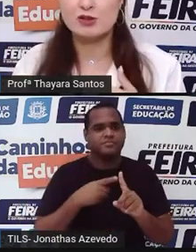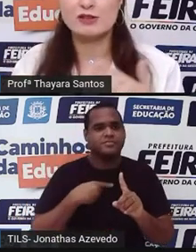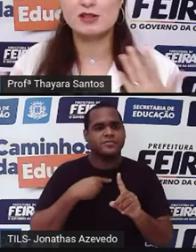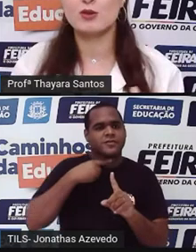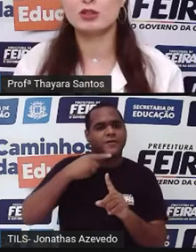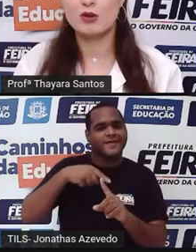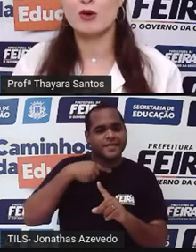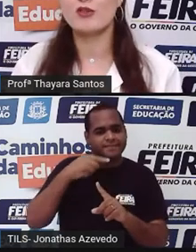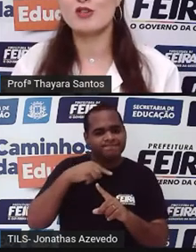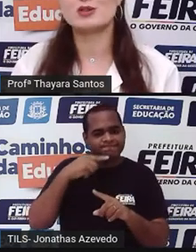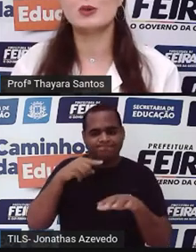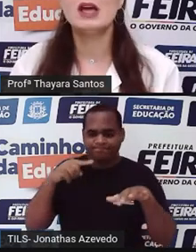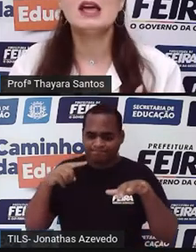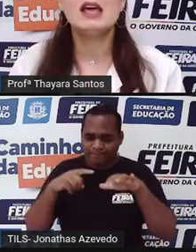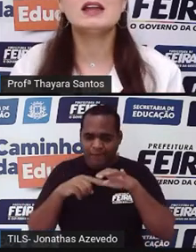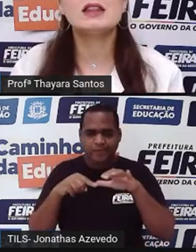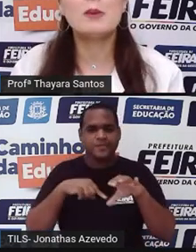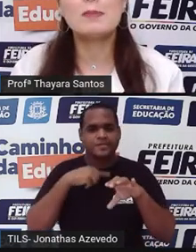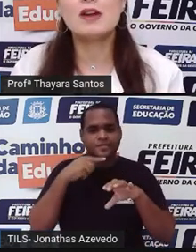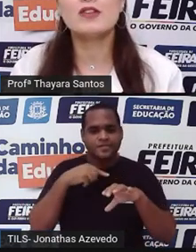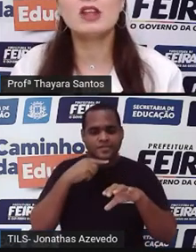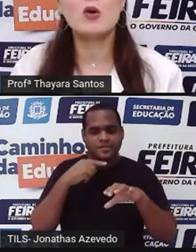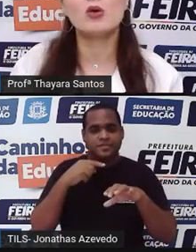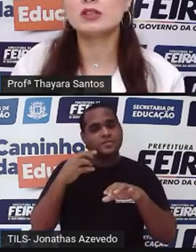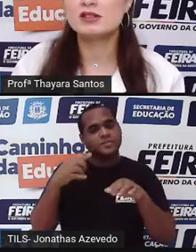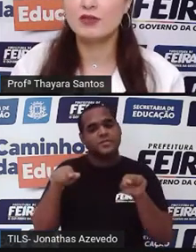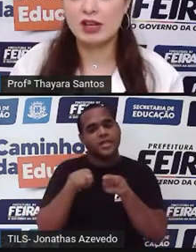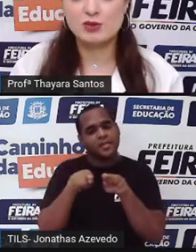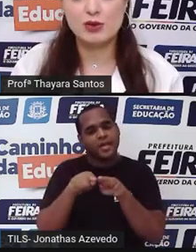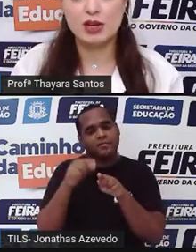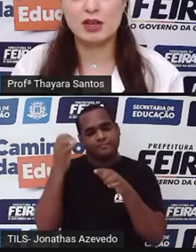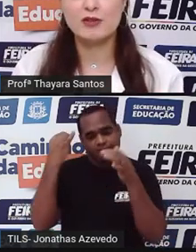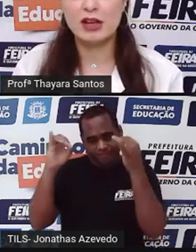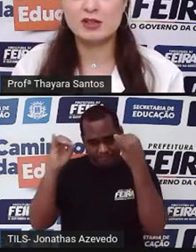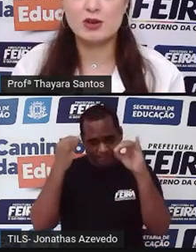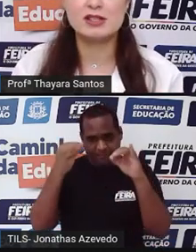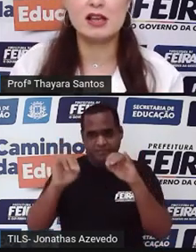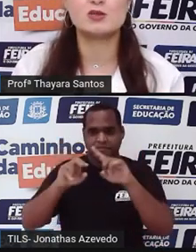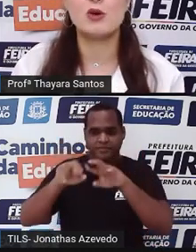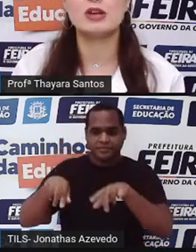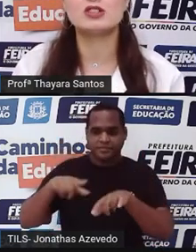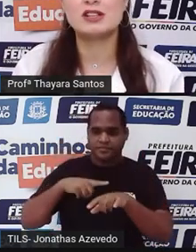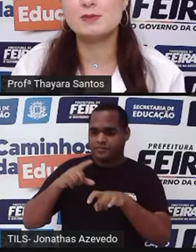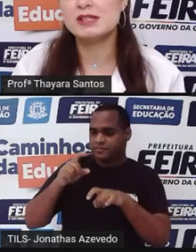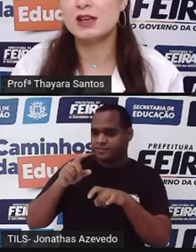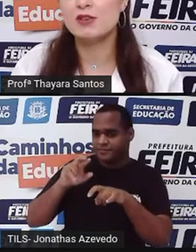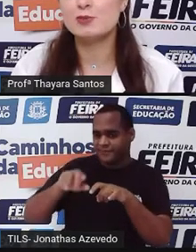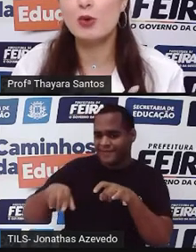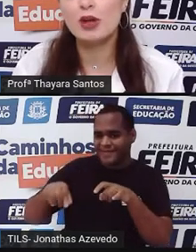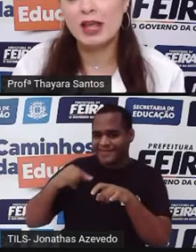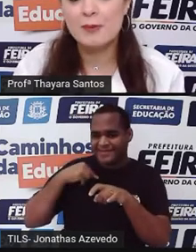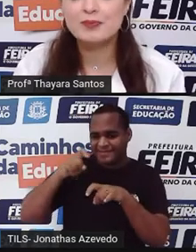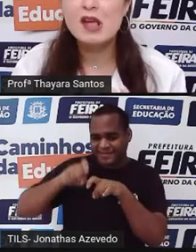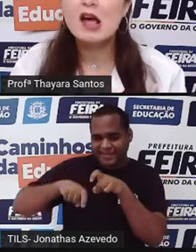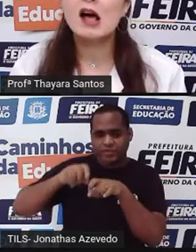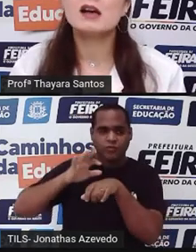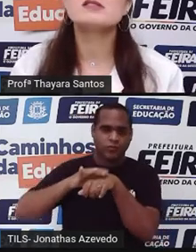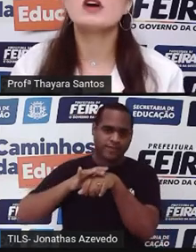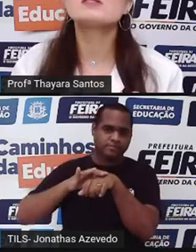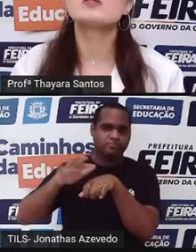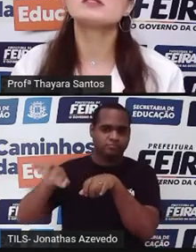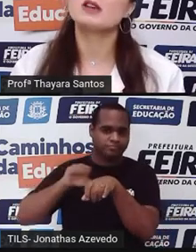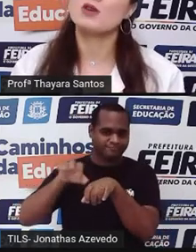conseguir espermatozoides o Vasco ele também previne contra as infecções infecções sexualmente transmissíveis porque